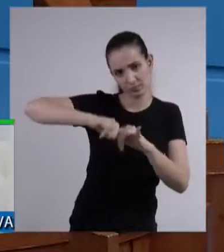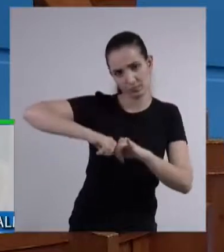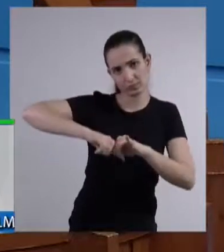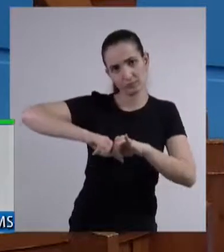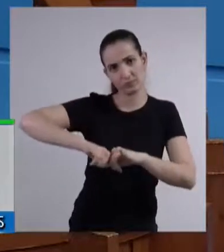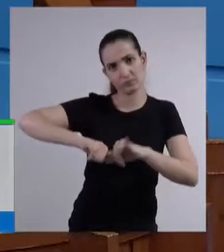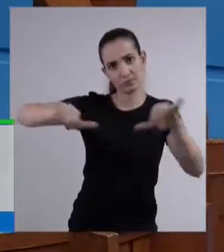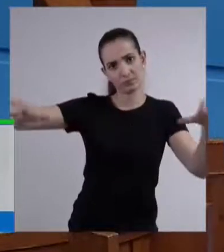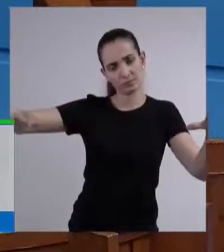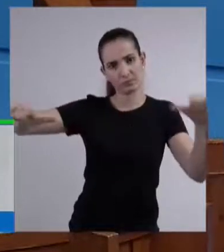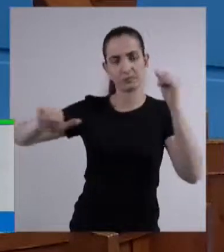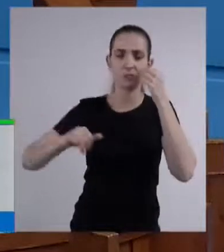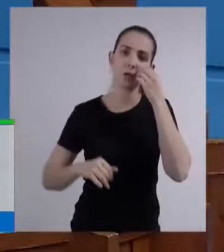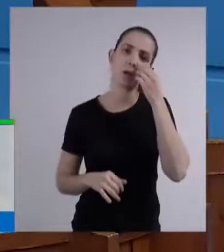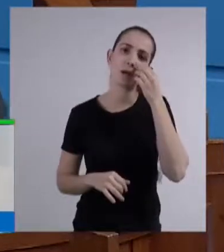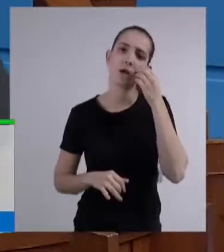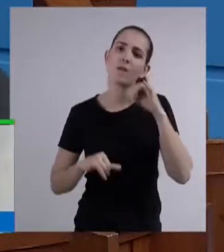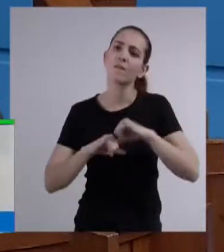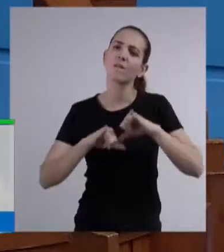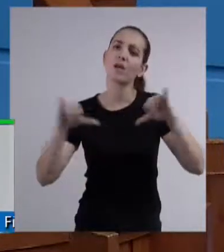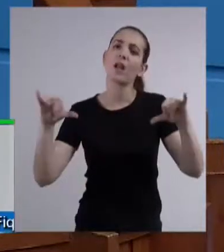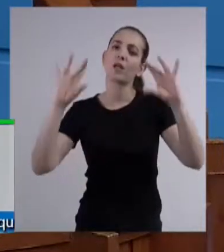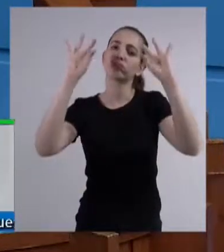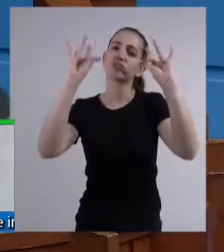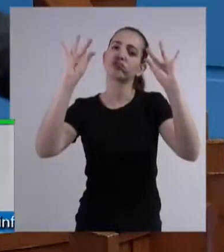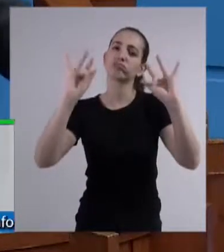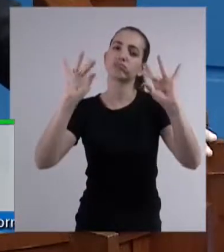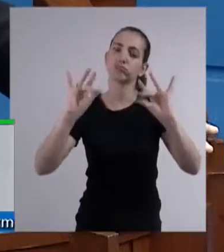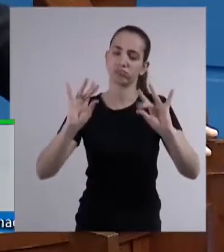para tecer alguns comentários